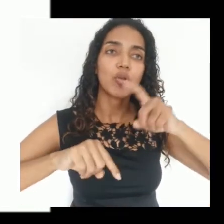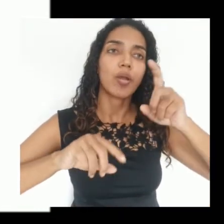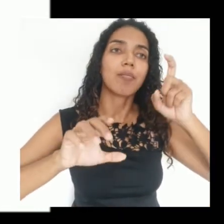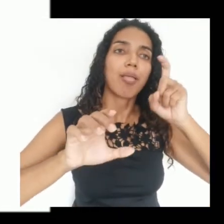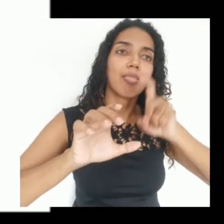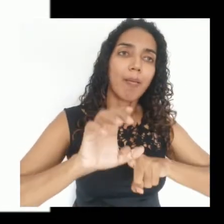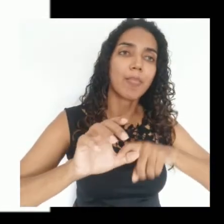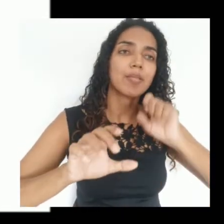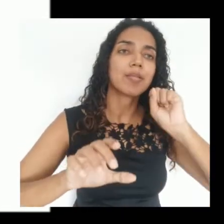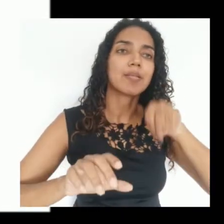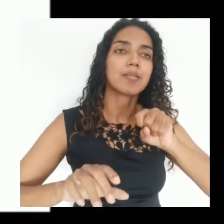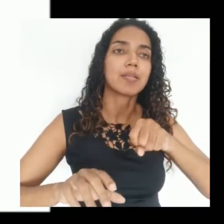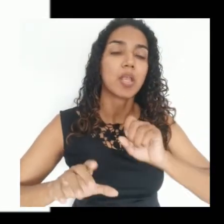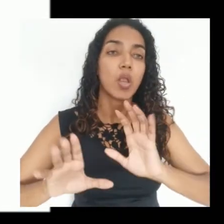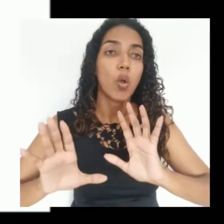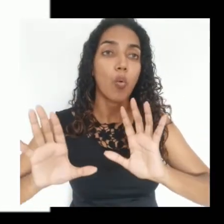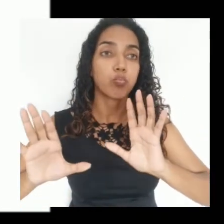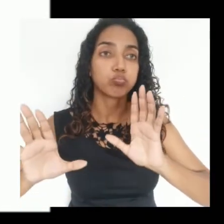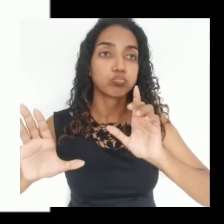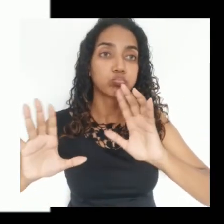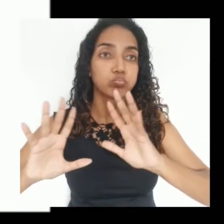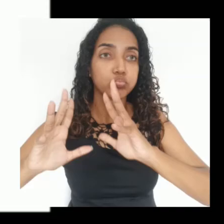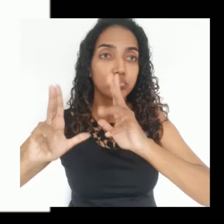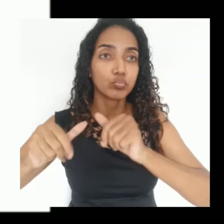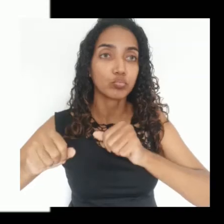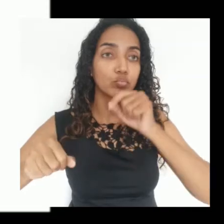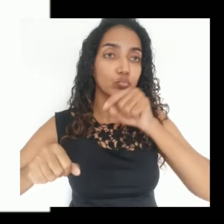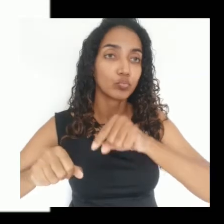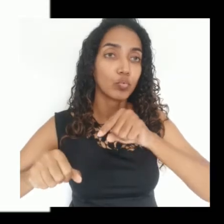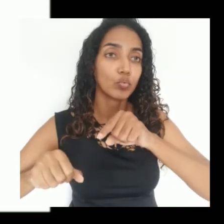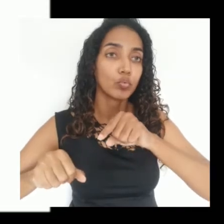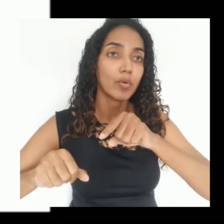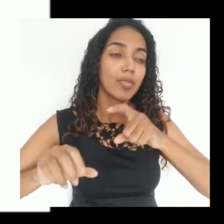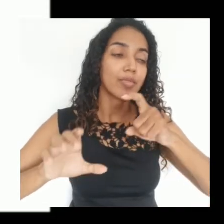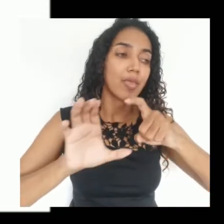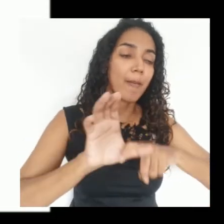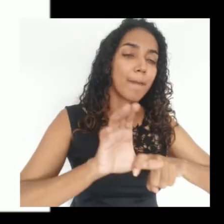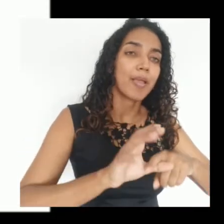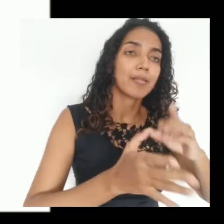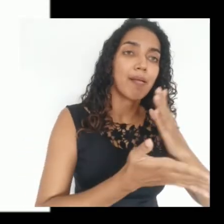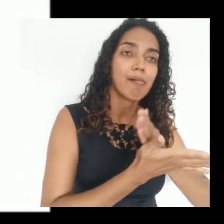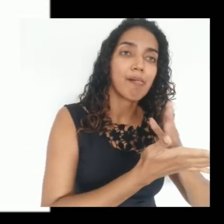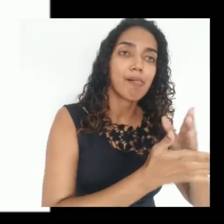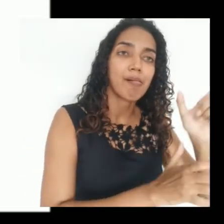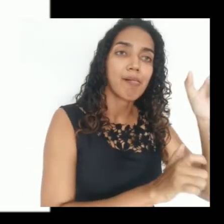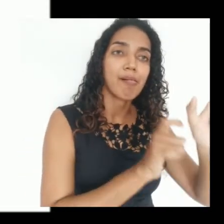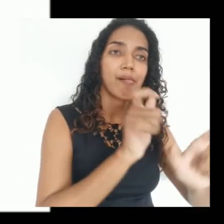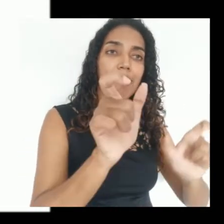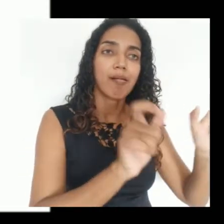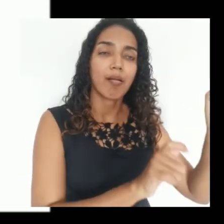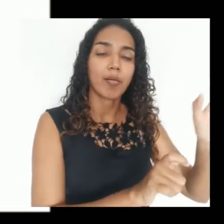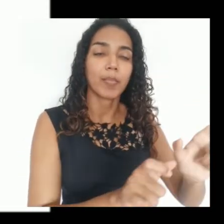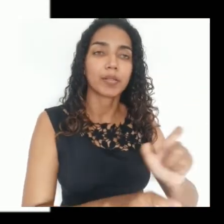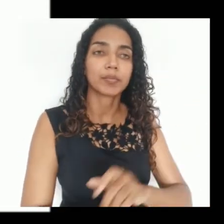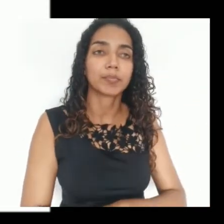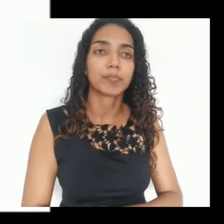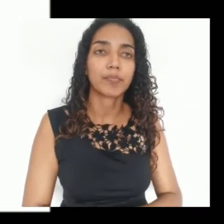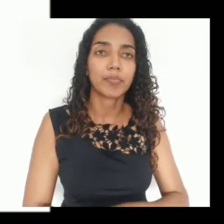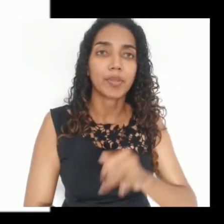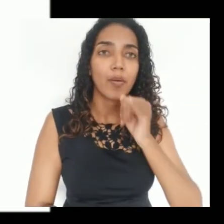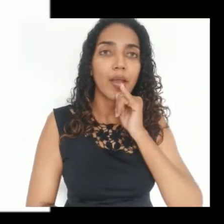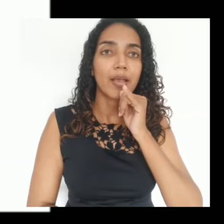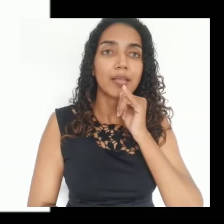haver partes sem existir o todo. Aqui embaixo tem um exemplo, que seria o relacionamento entre empresa e